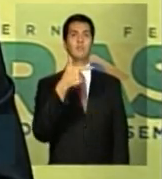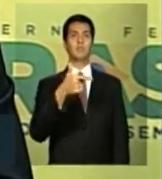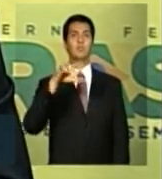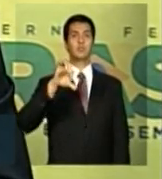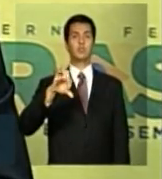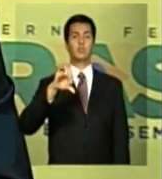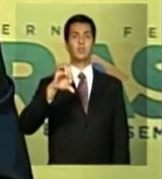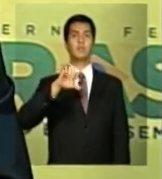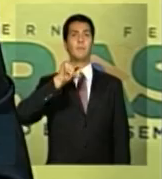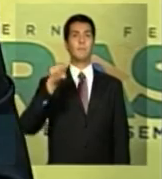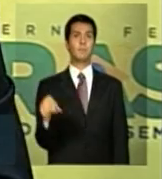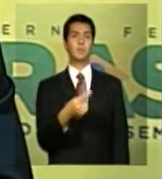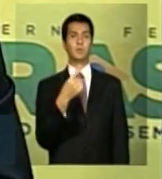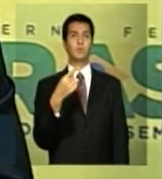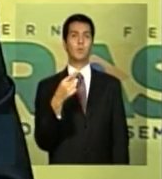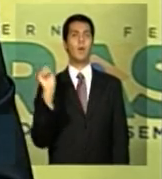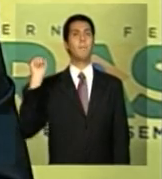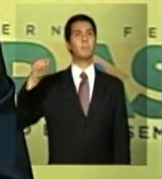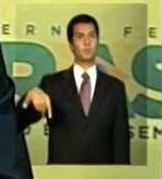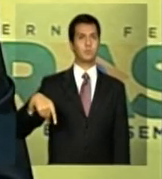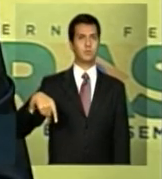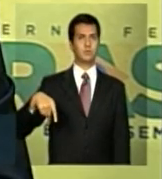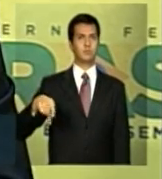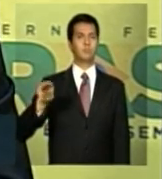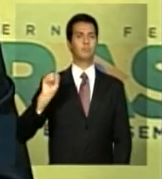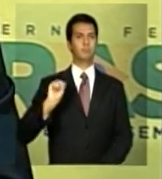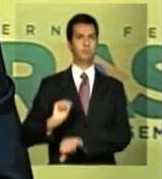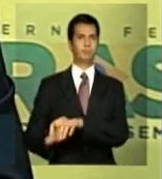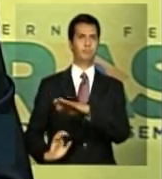mil inativos, aposentados.